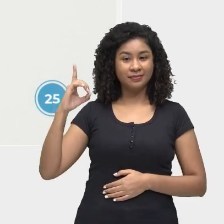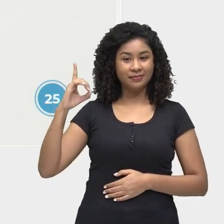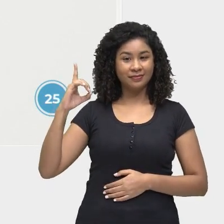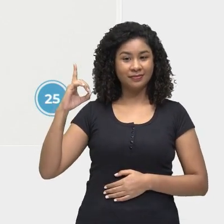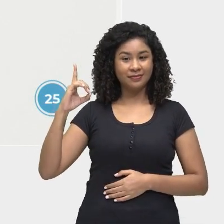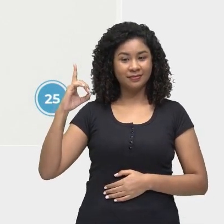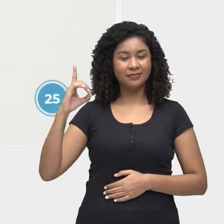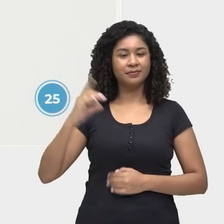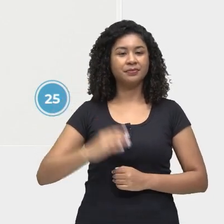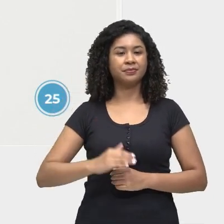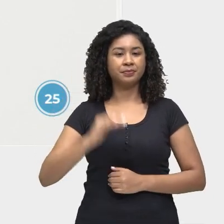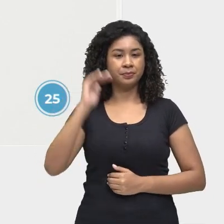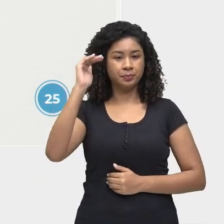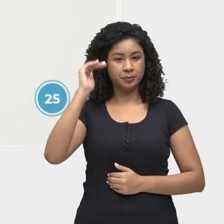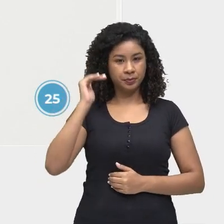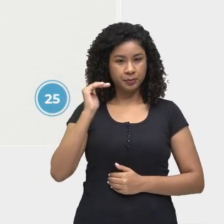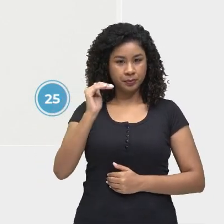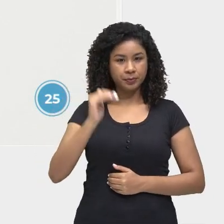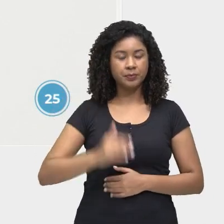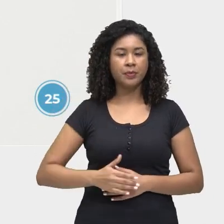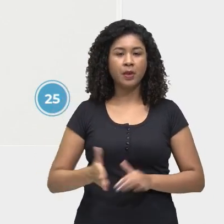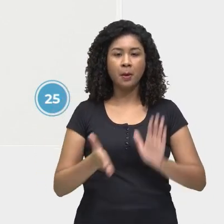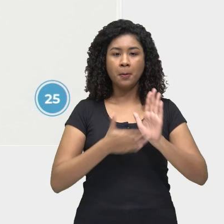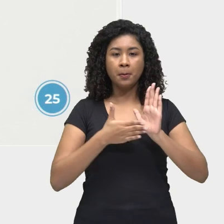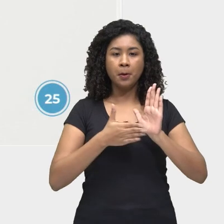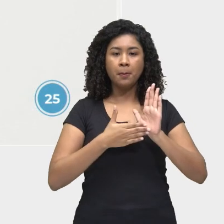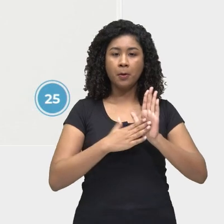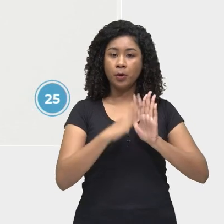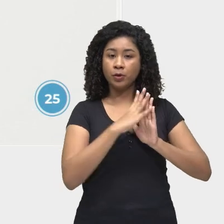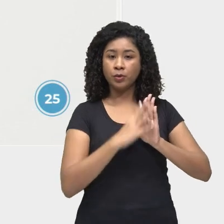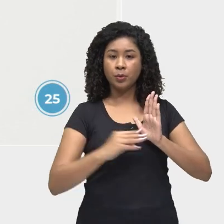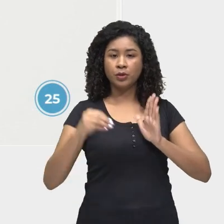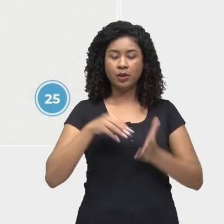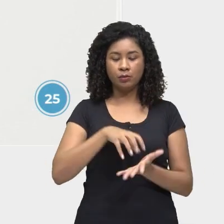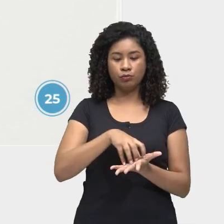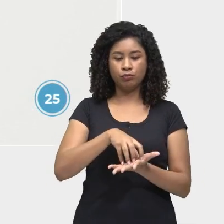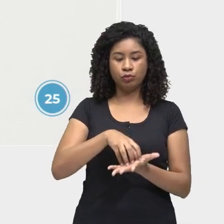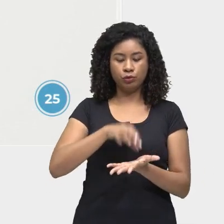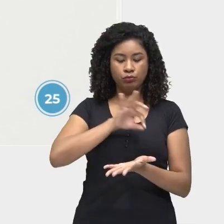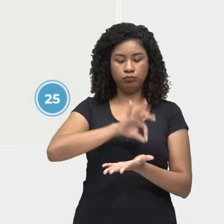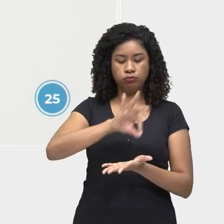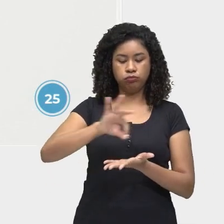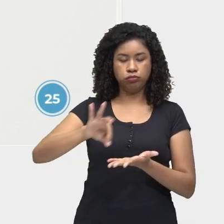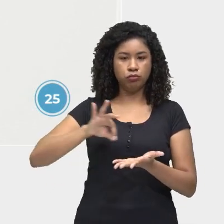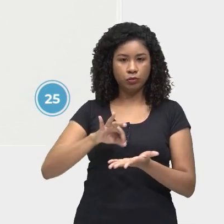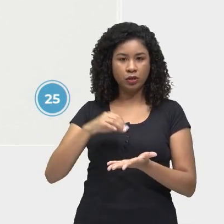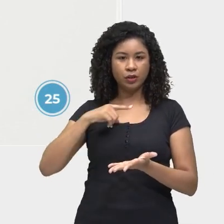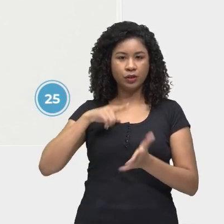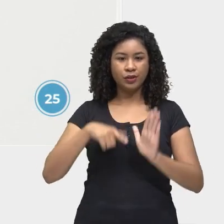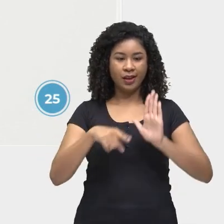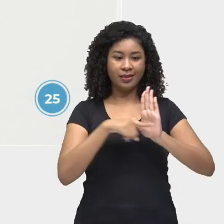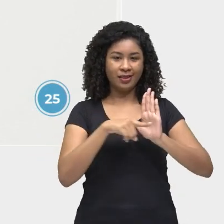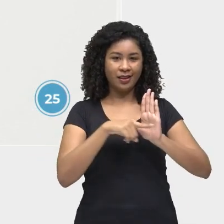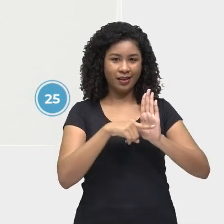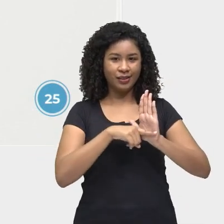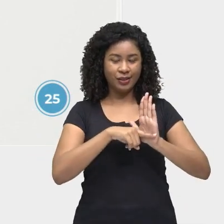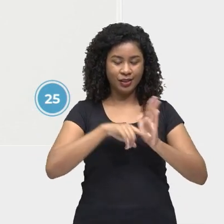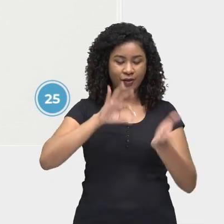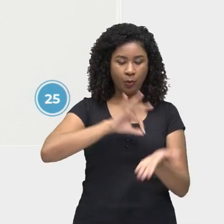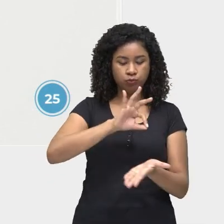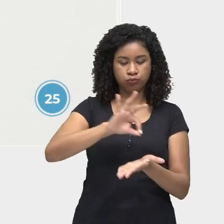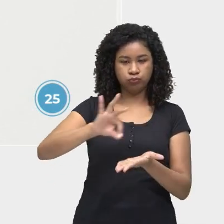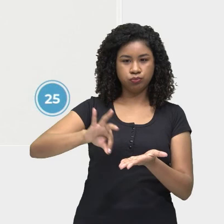D. Propôs o modelo de pudim de passas, em que cargas negativas estavam mergulhadas em cargas